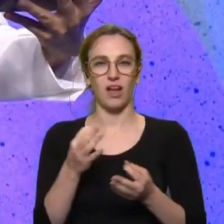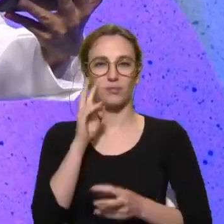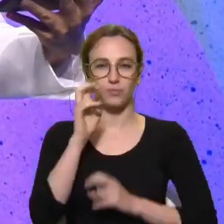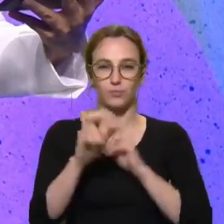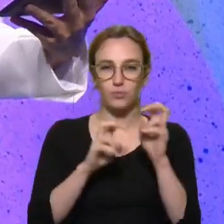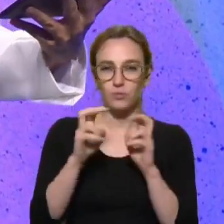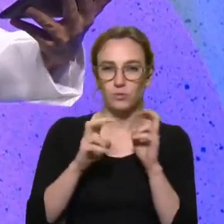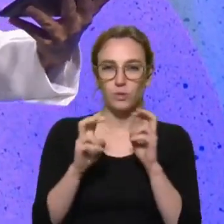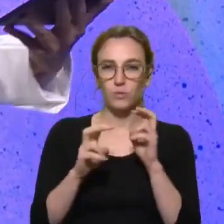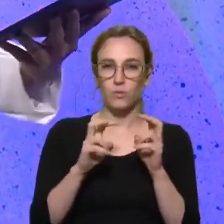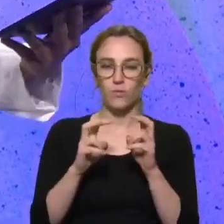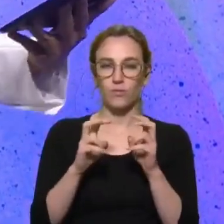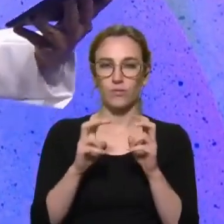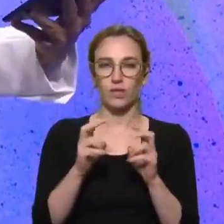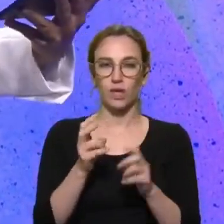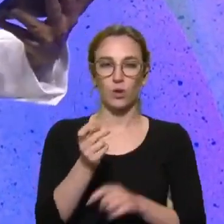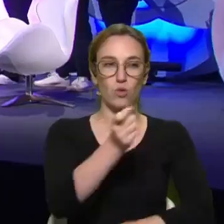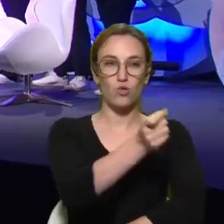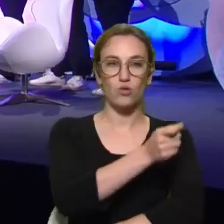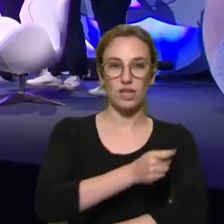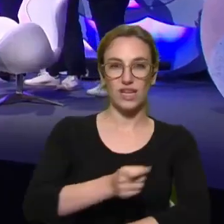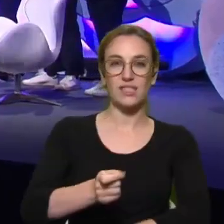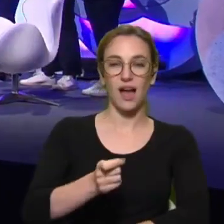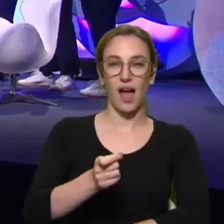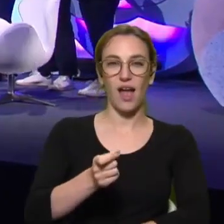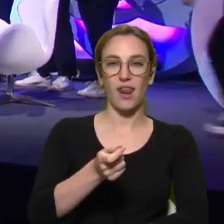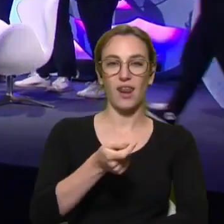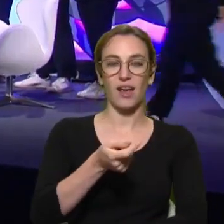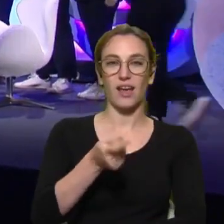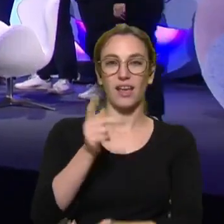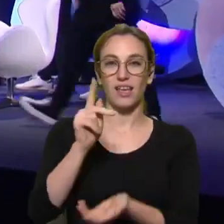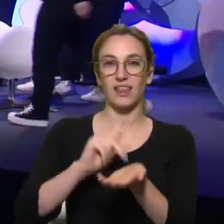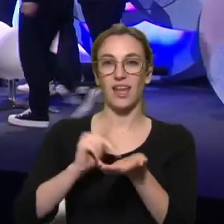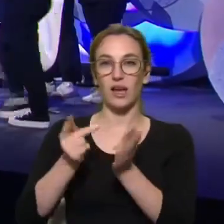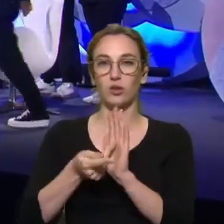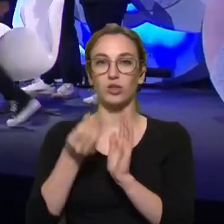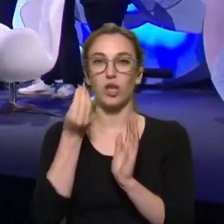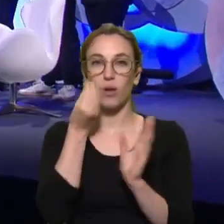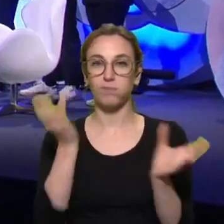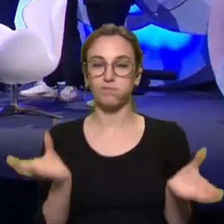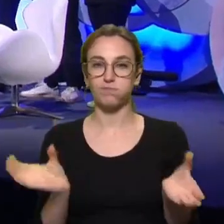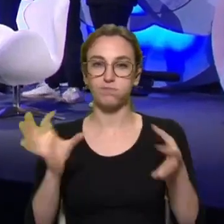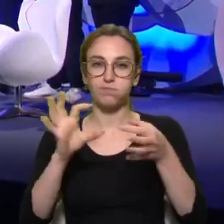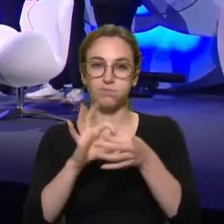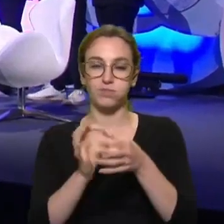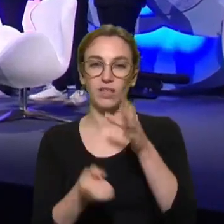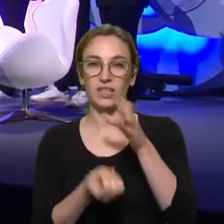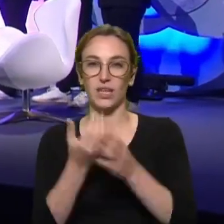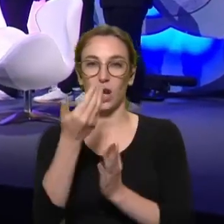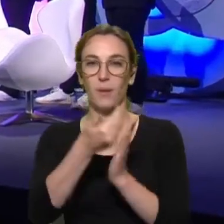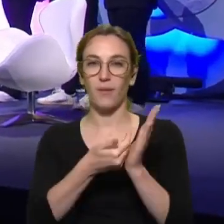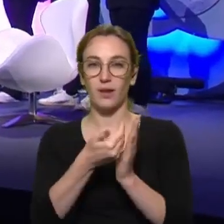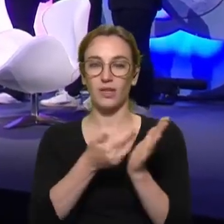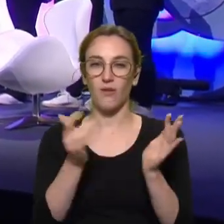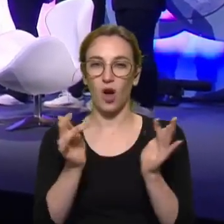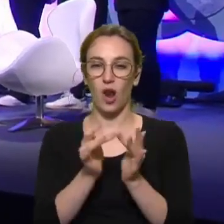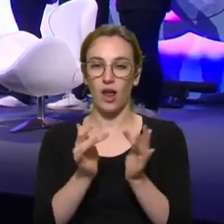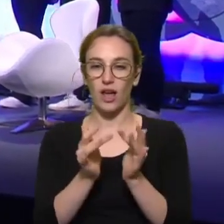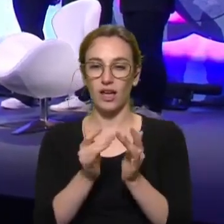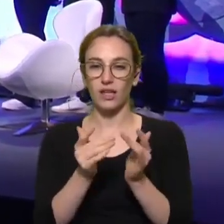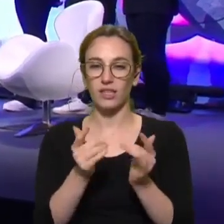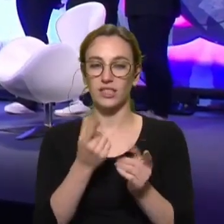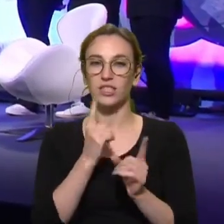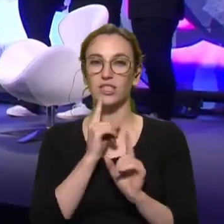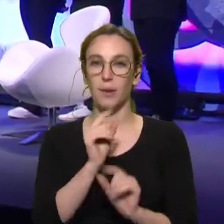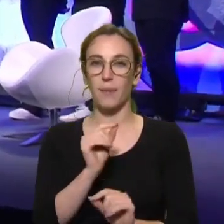como a convergência entre o design gráfico e a tecnologia deu origem a uma plataforma online denominada então Muitos de parabéns. Graphic